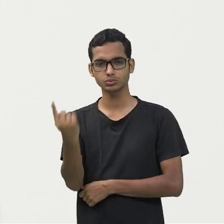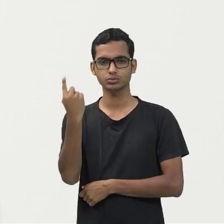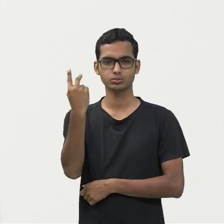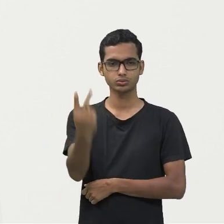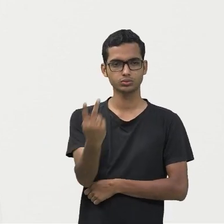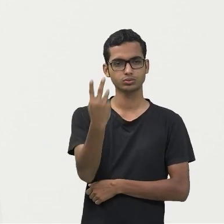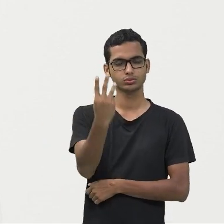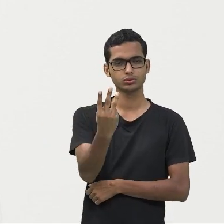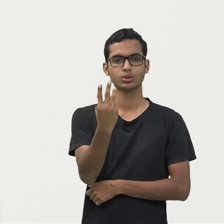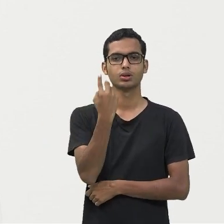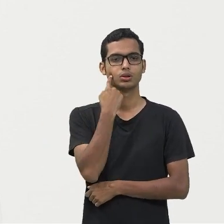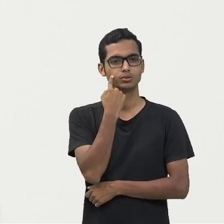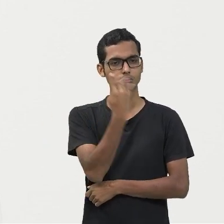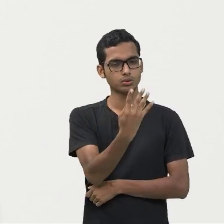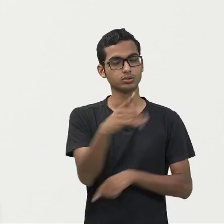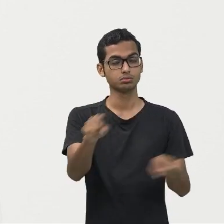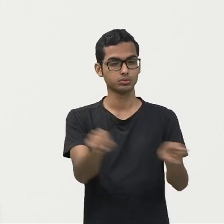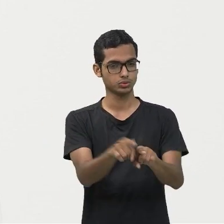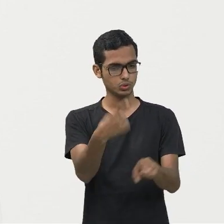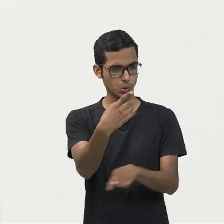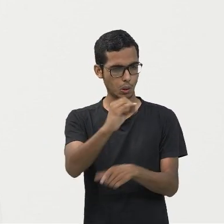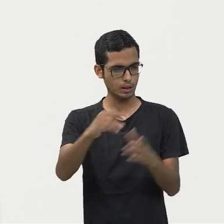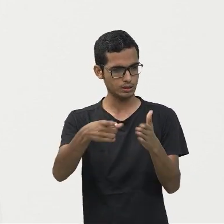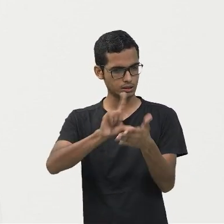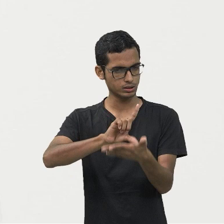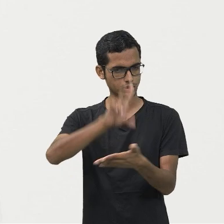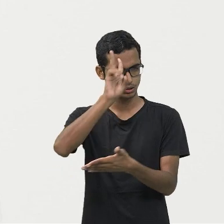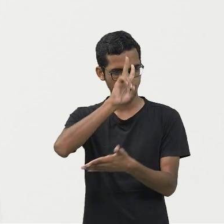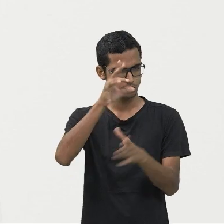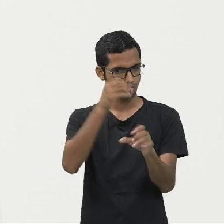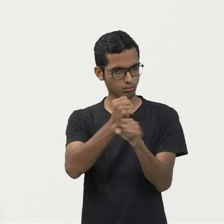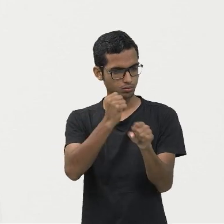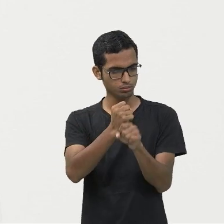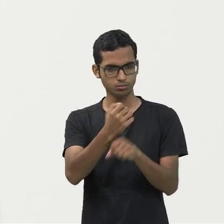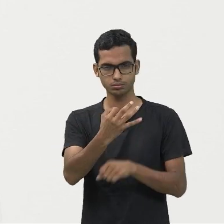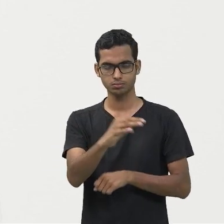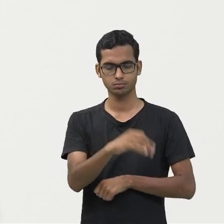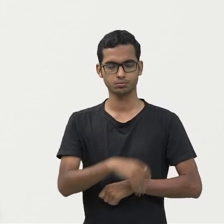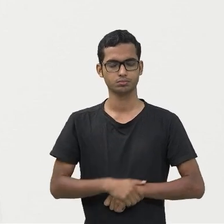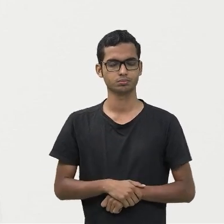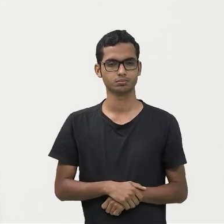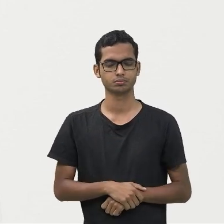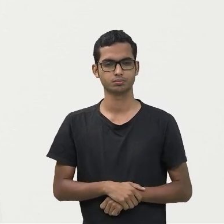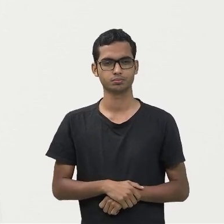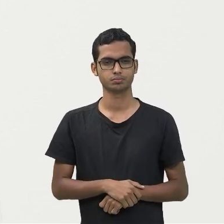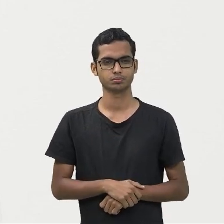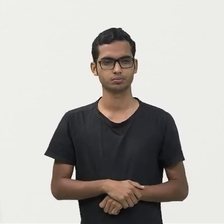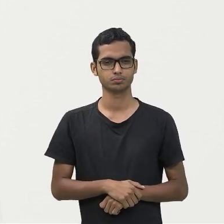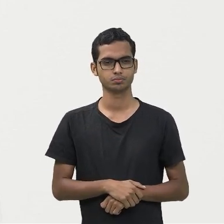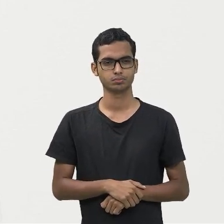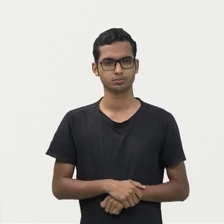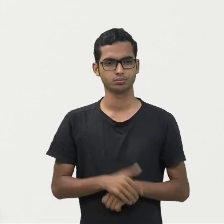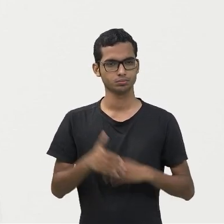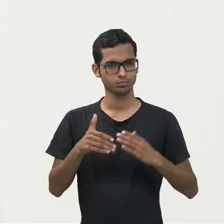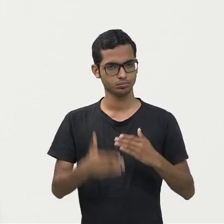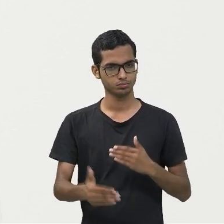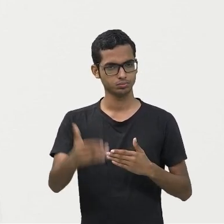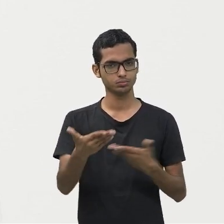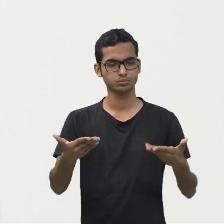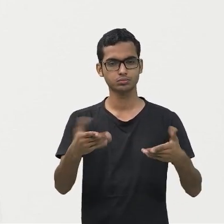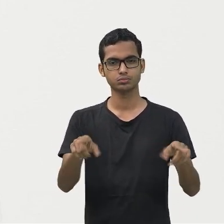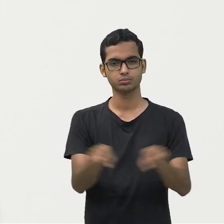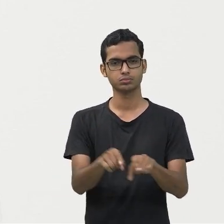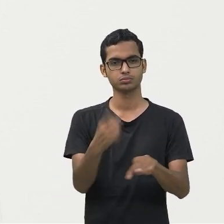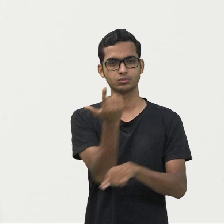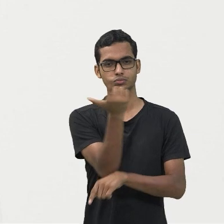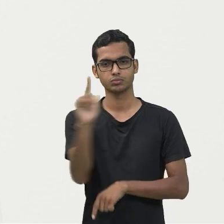10. Tá? Na nossa cartela anterior. Beleza? Seguindo aqui, vamos aqui para mais